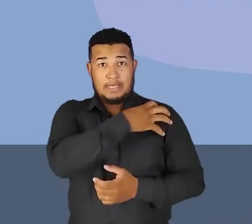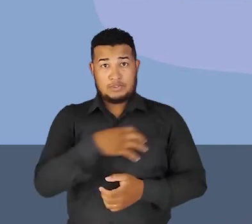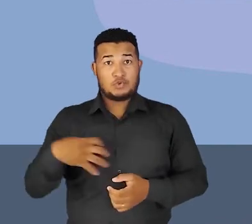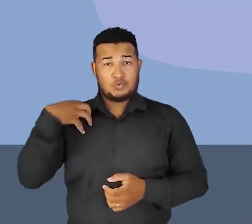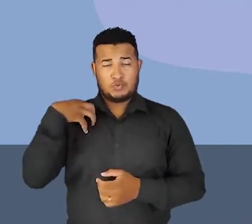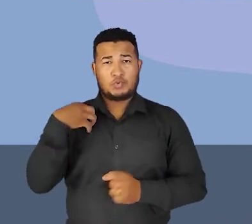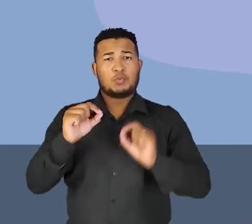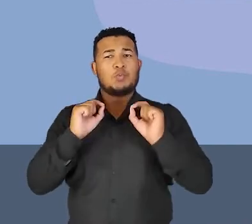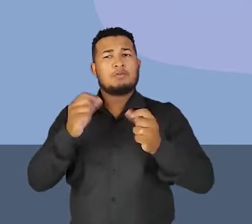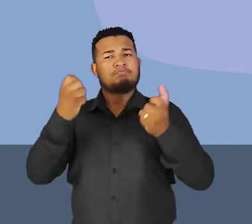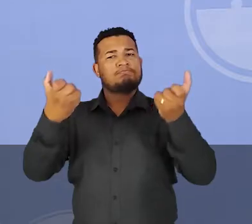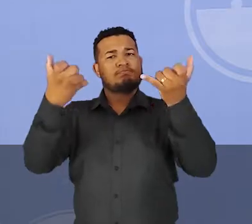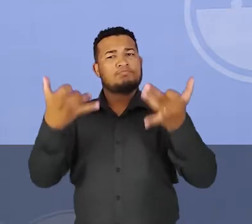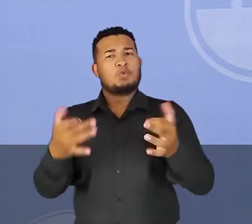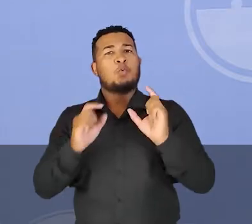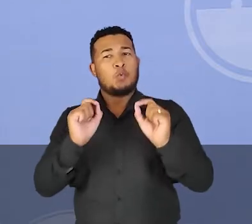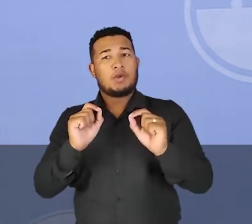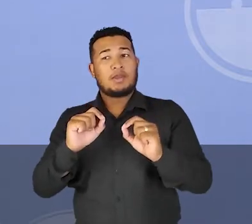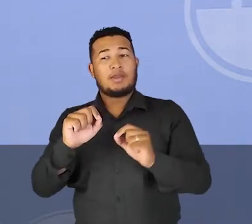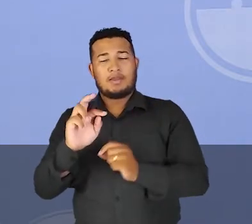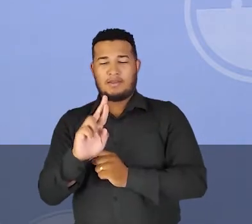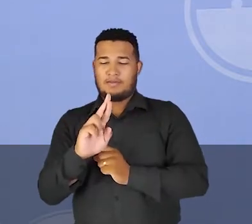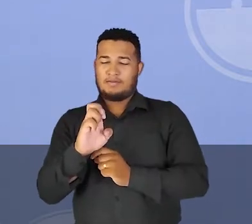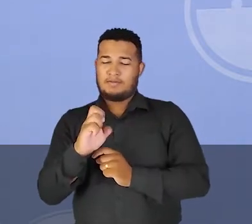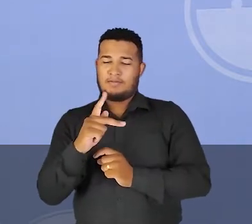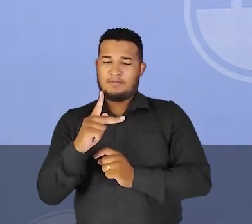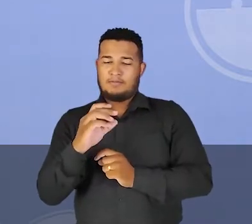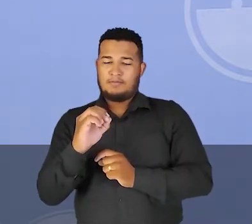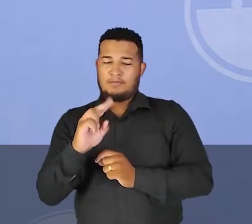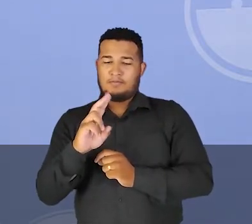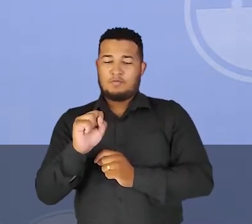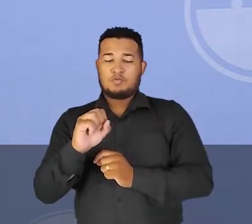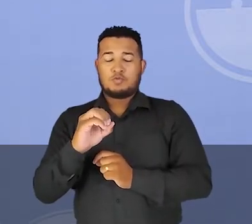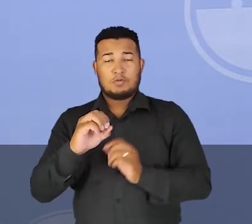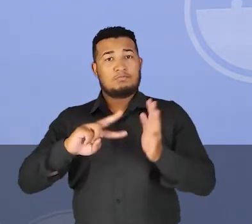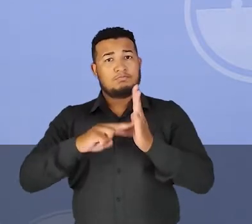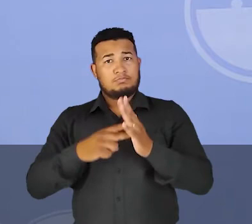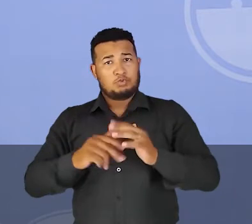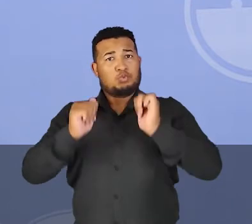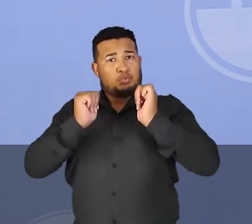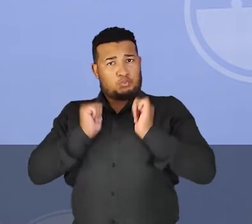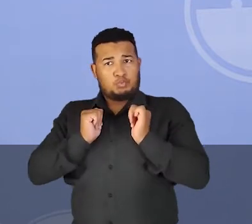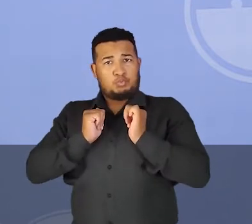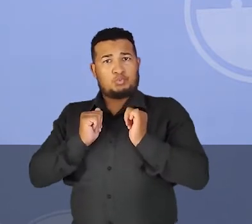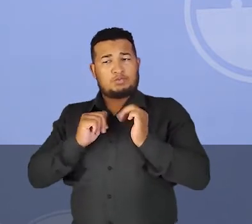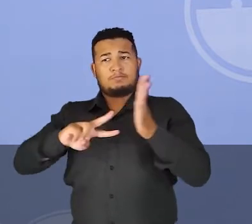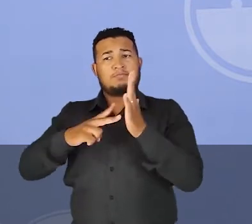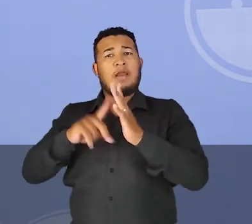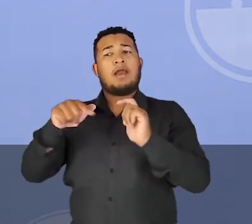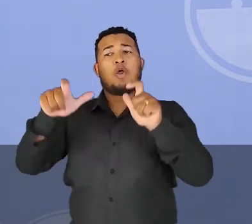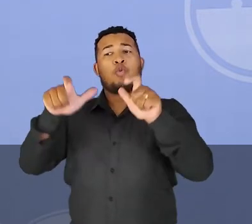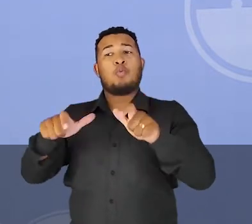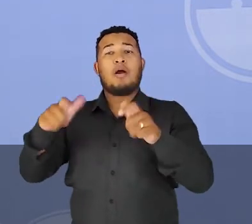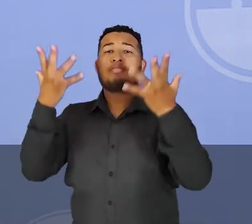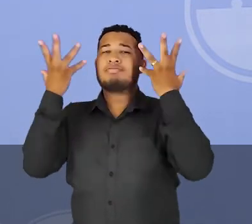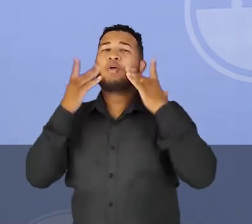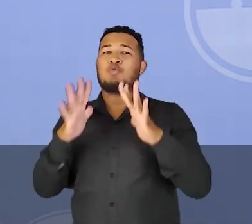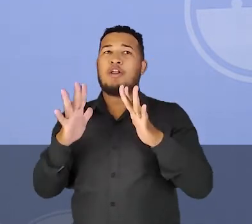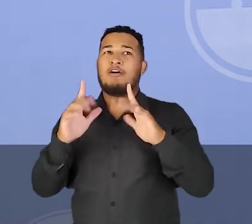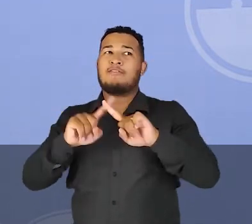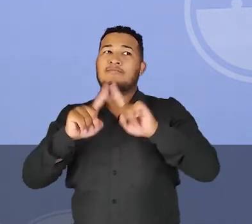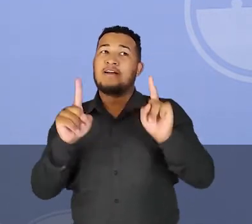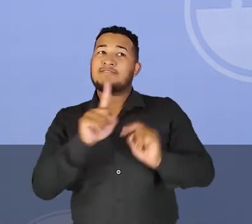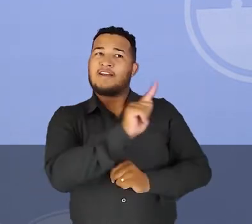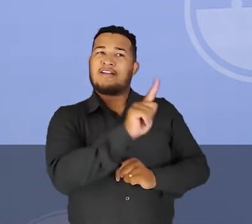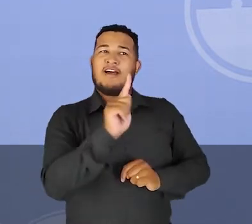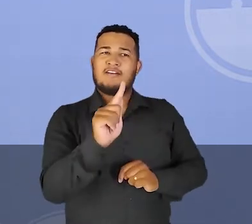Aristóteles disse que o repouso estava condicionado a um lugar natural. Mas Galileu